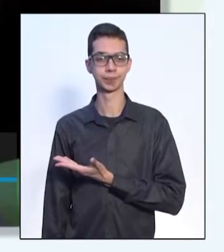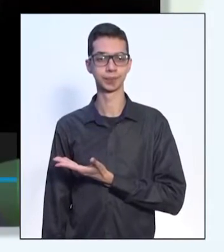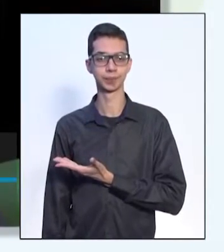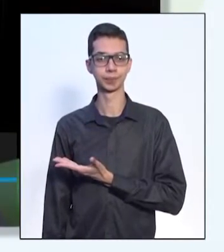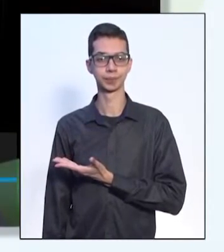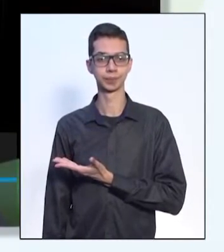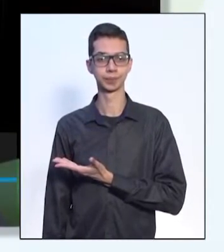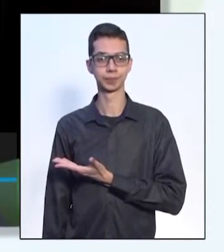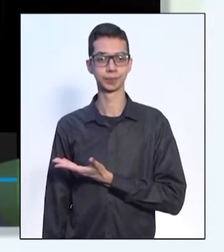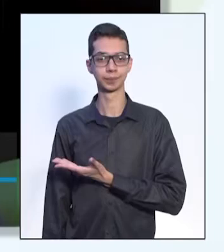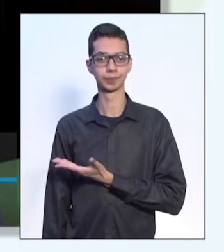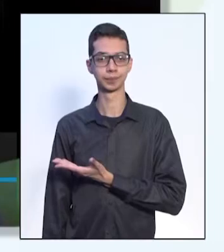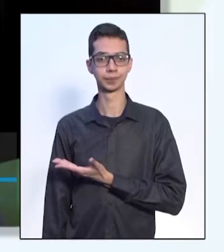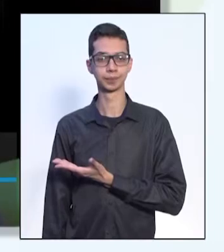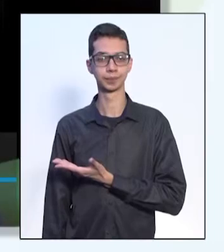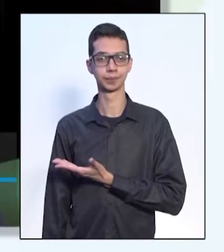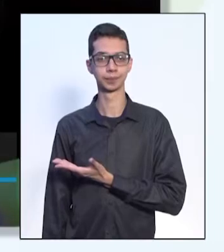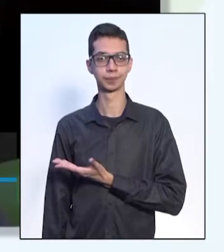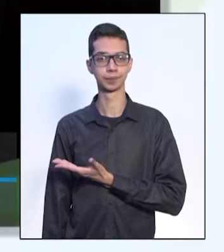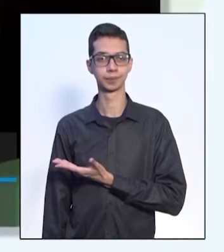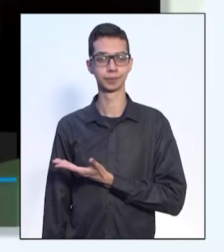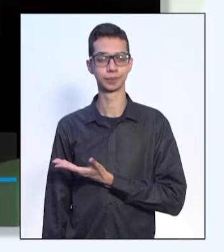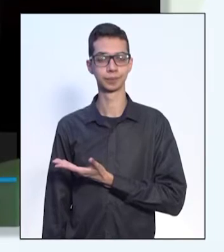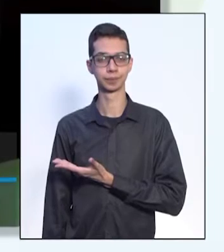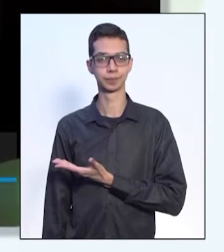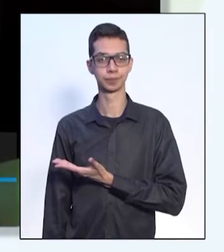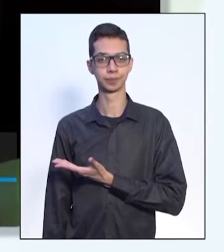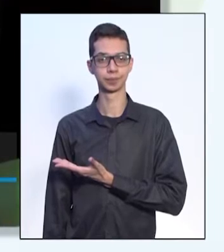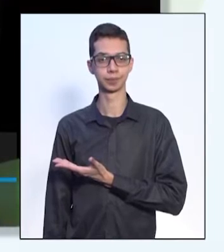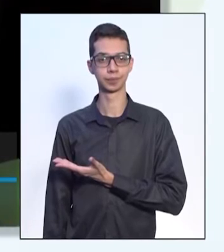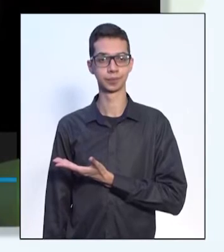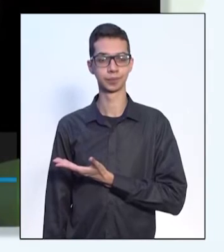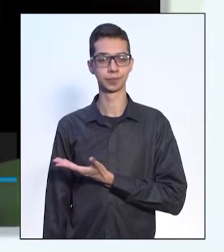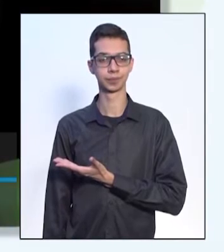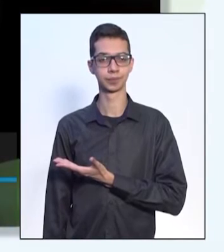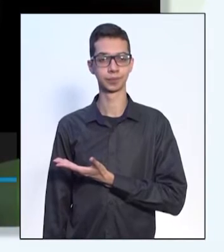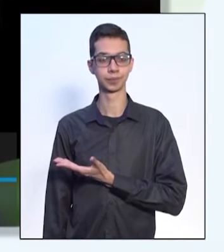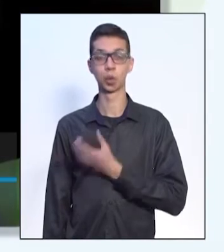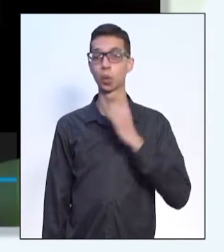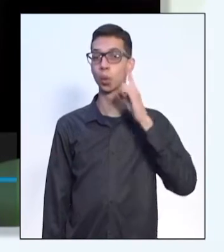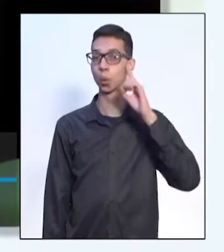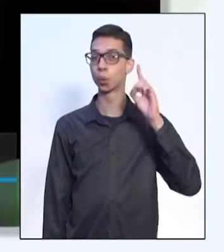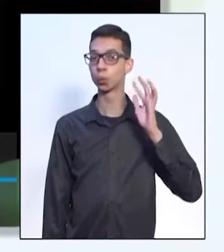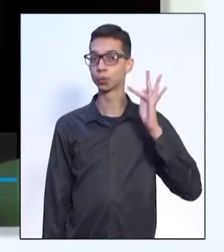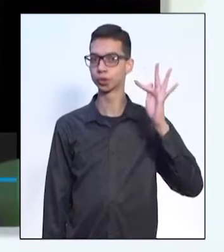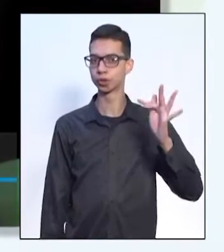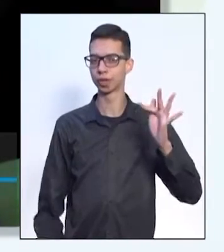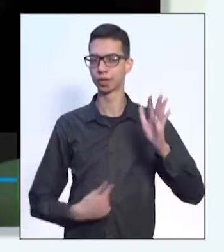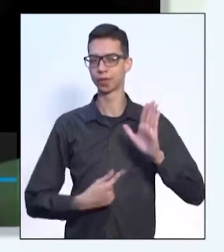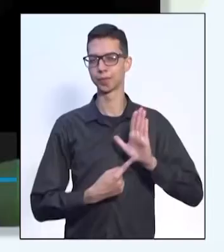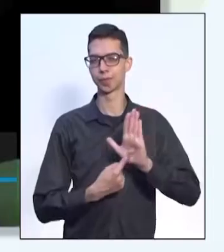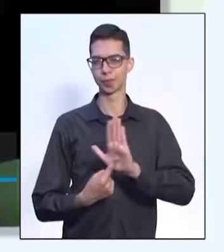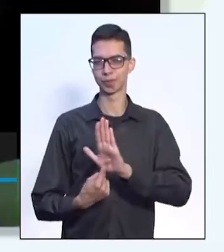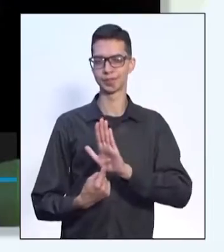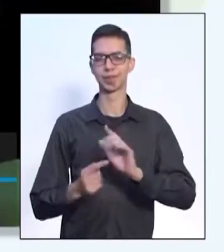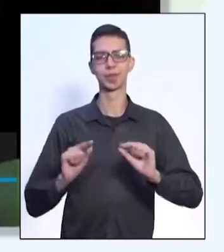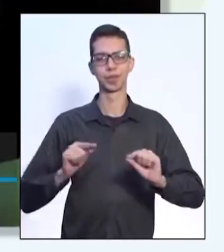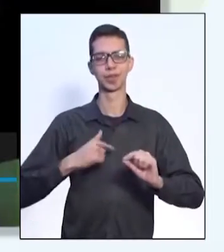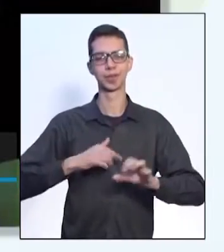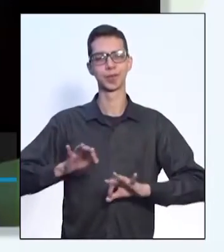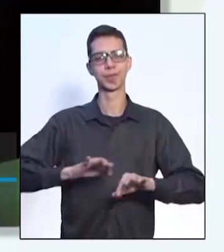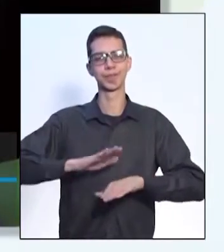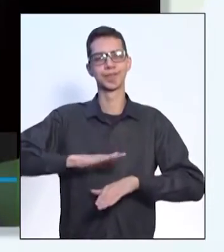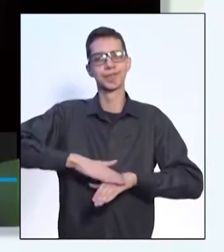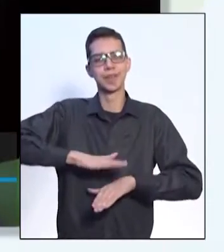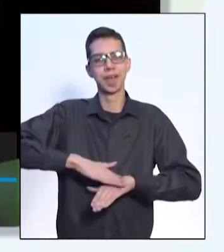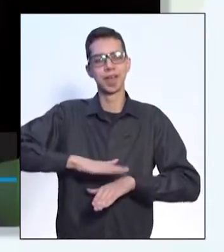colocar nos bastidores. Um dia eu vou mostrar pra vocês os bastidores, pra vocês verem como